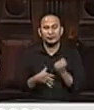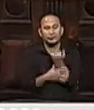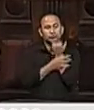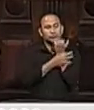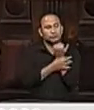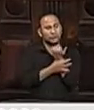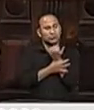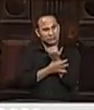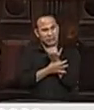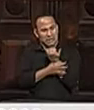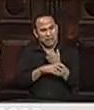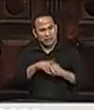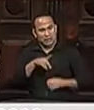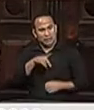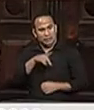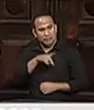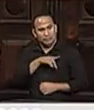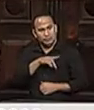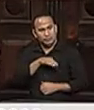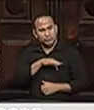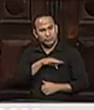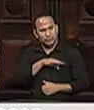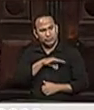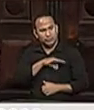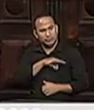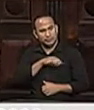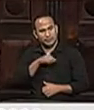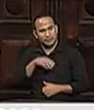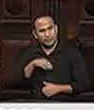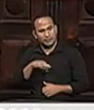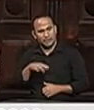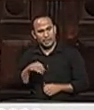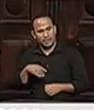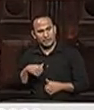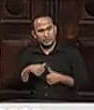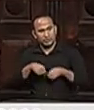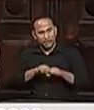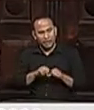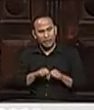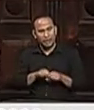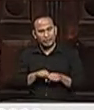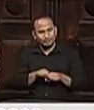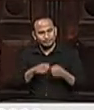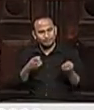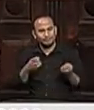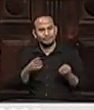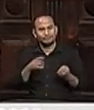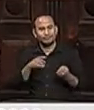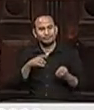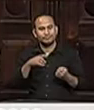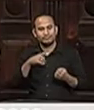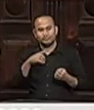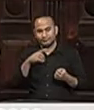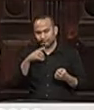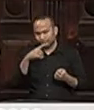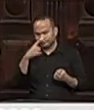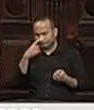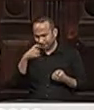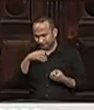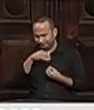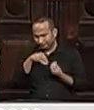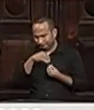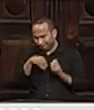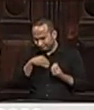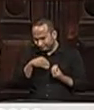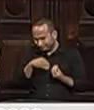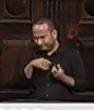o comandante da Polícia Militar, os chefes dos nossos batalhões estão corrompidos, não existe alternativa a não ser uma